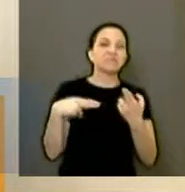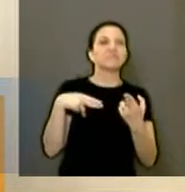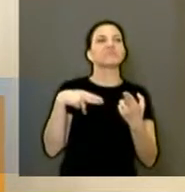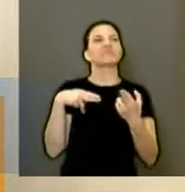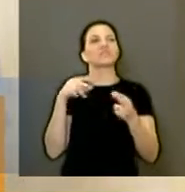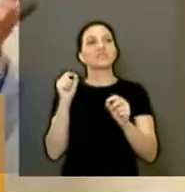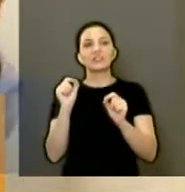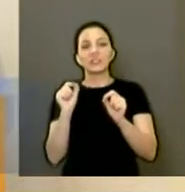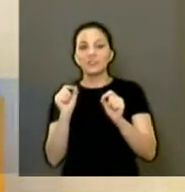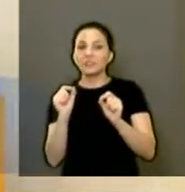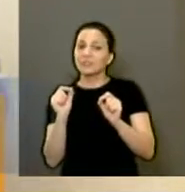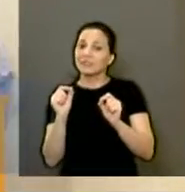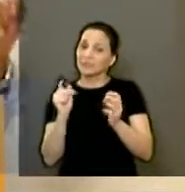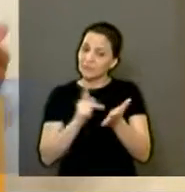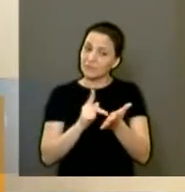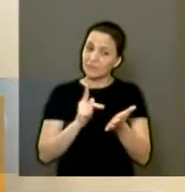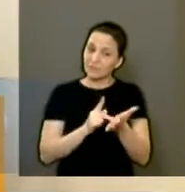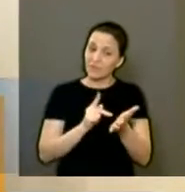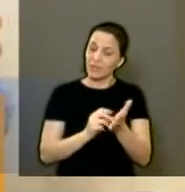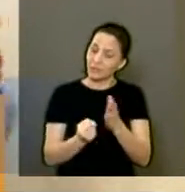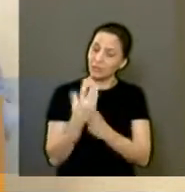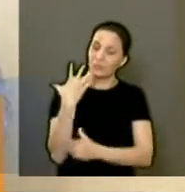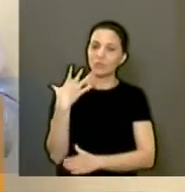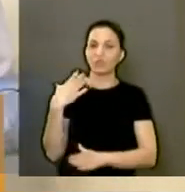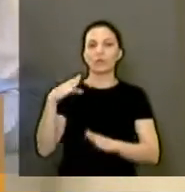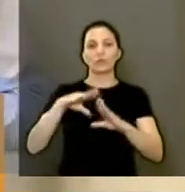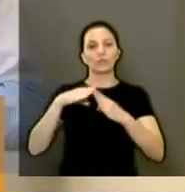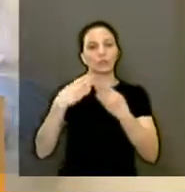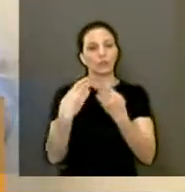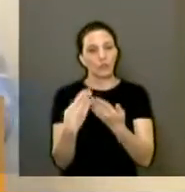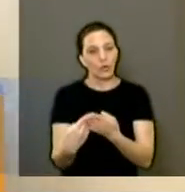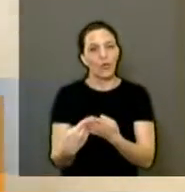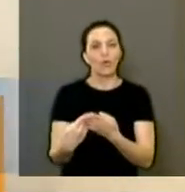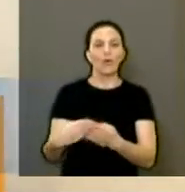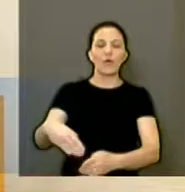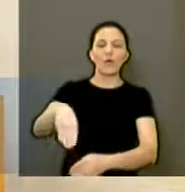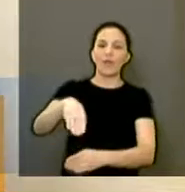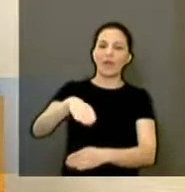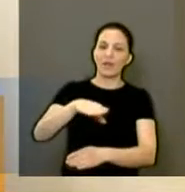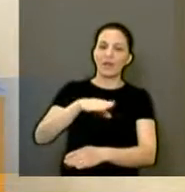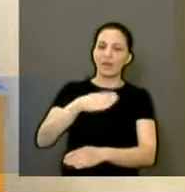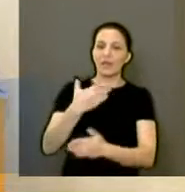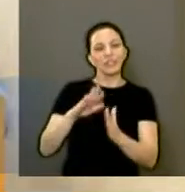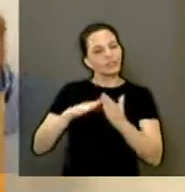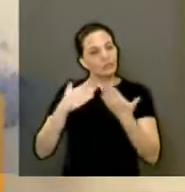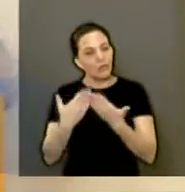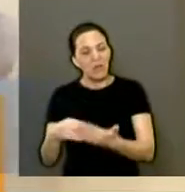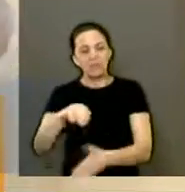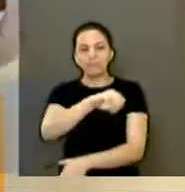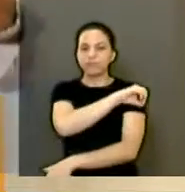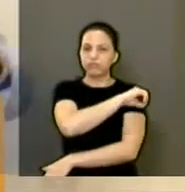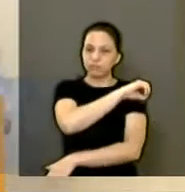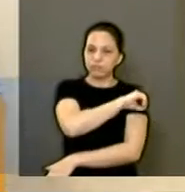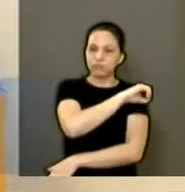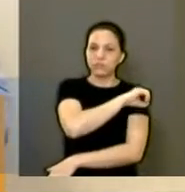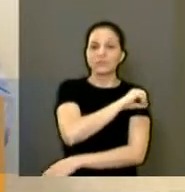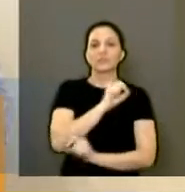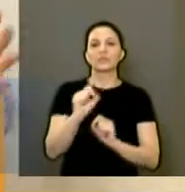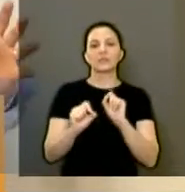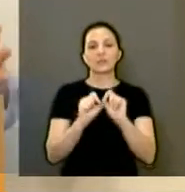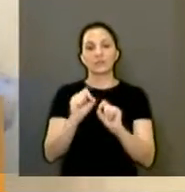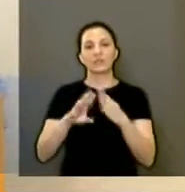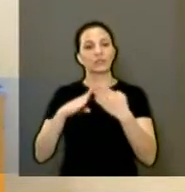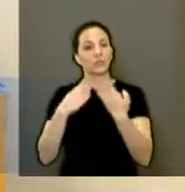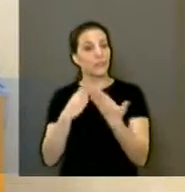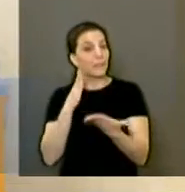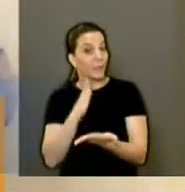temos que concordar as escolas as creches muitas obras obras falar isso algumas que estão